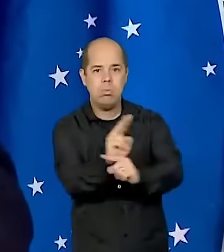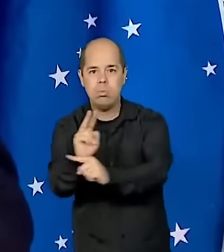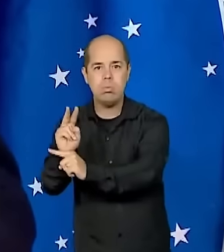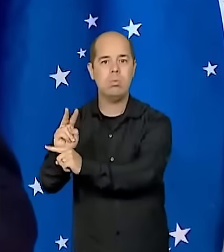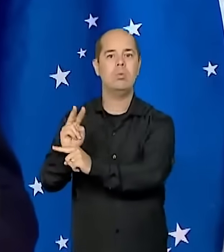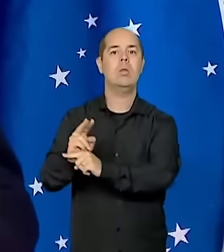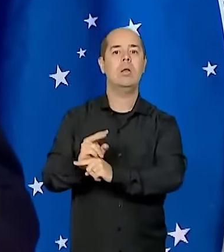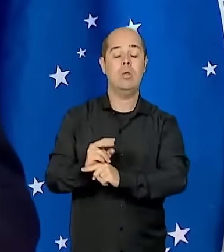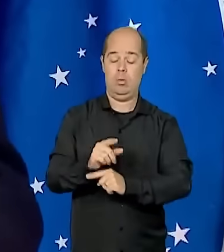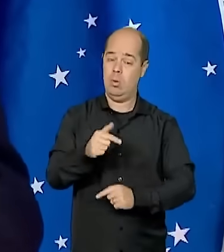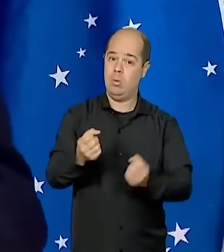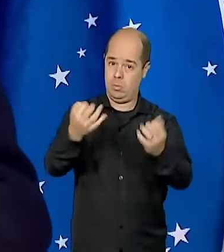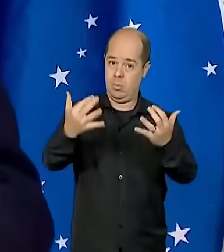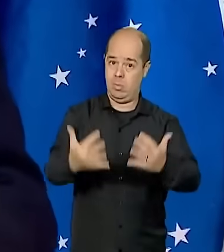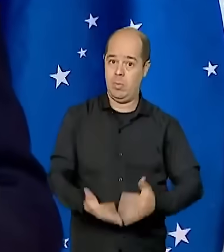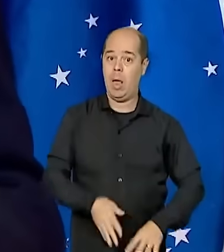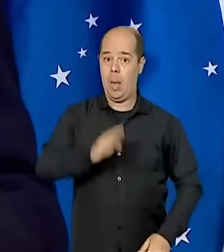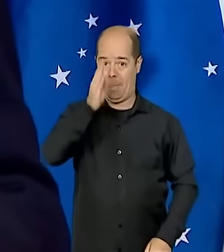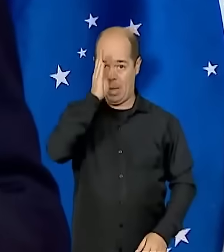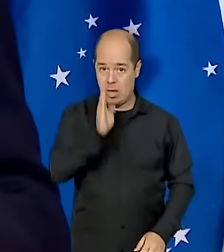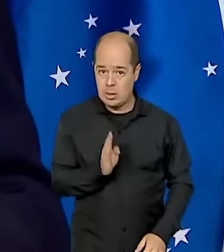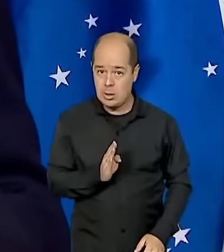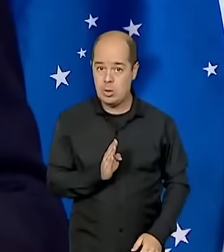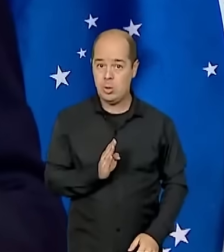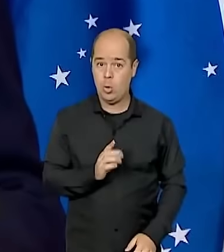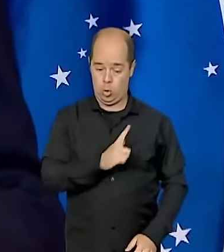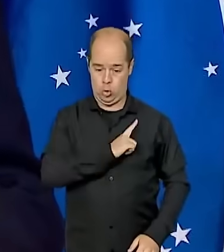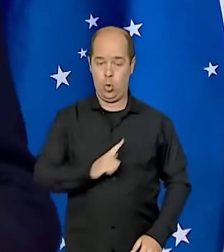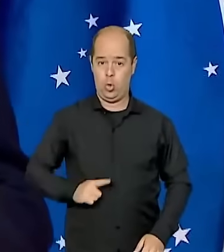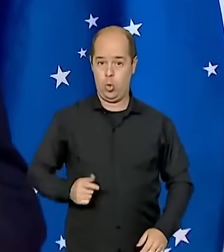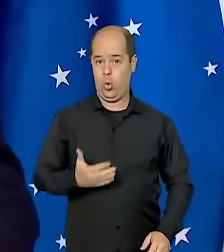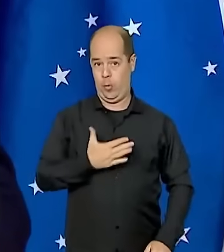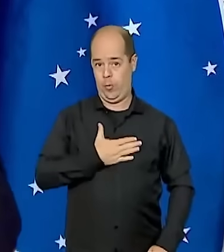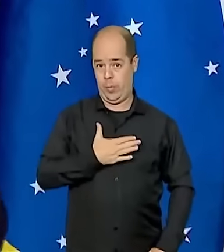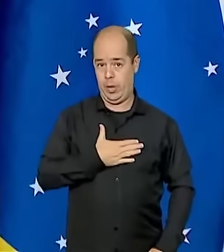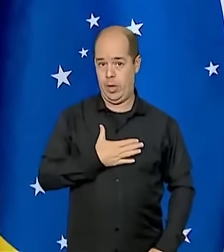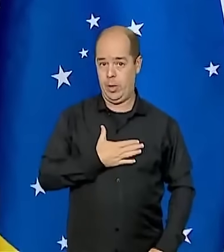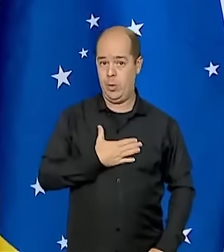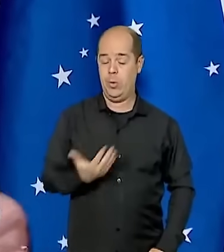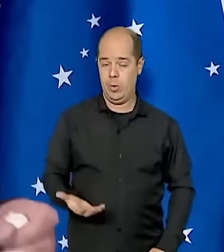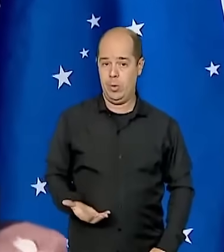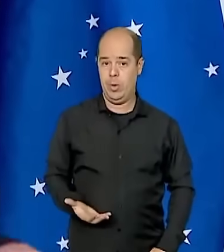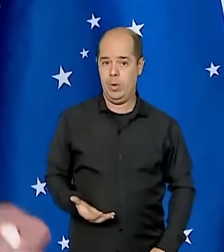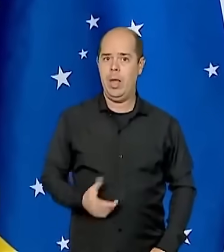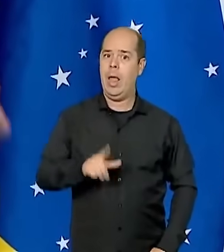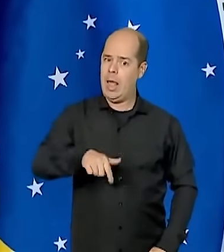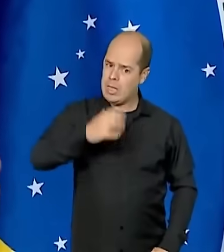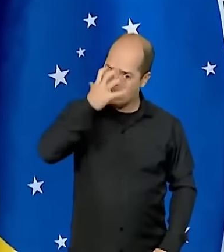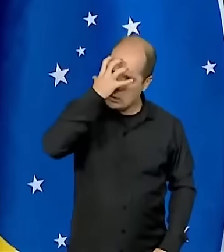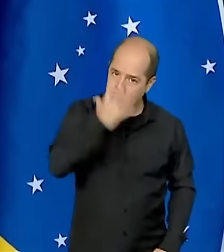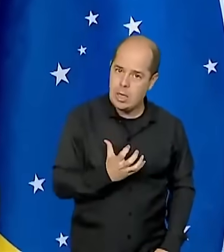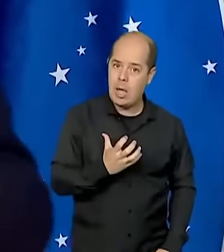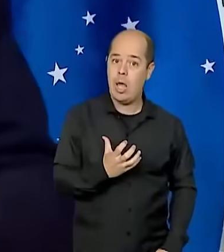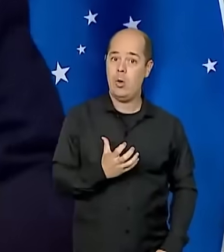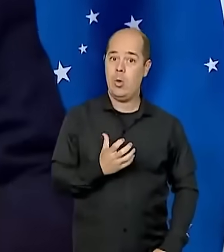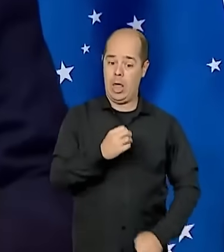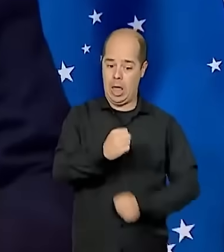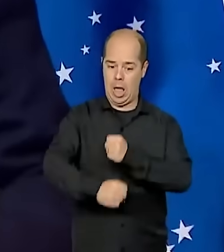no meu governo nós vamos levar muito a sério e em 2030 eu quero entregar ao